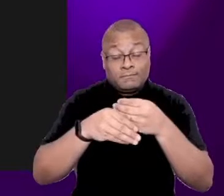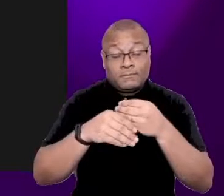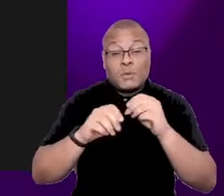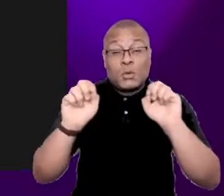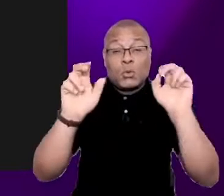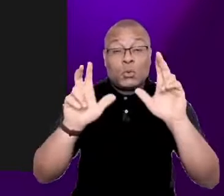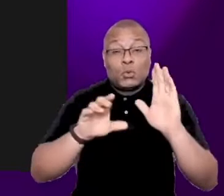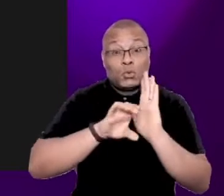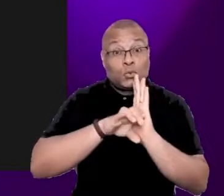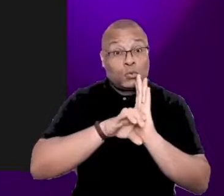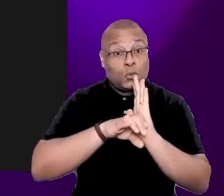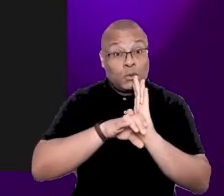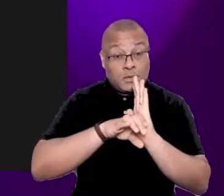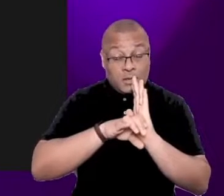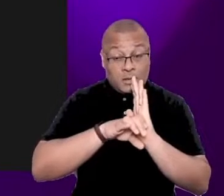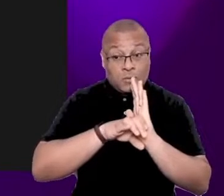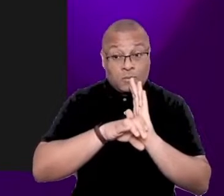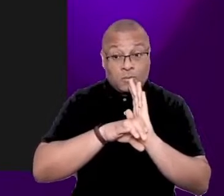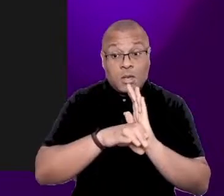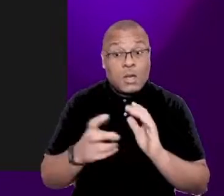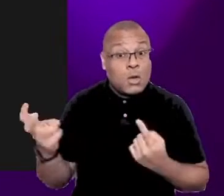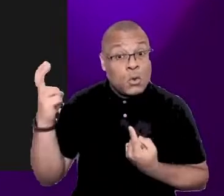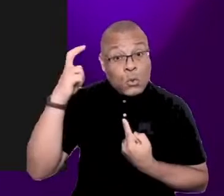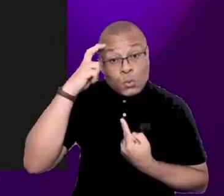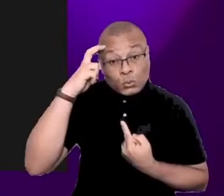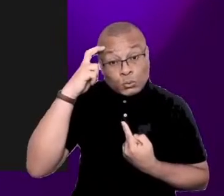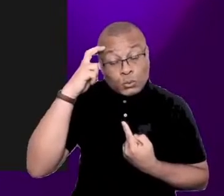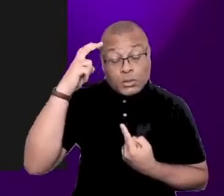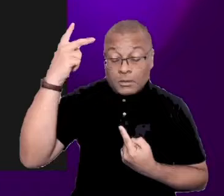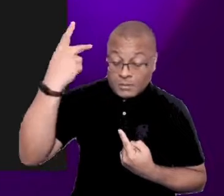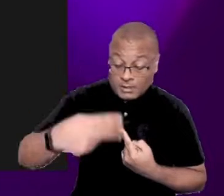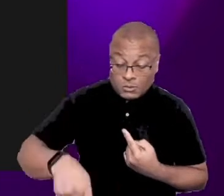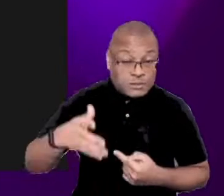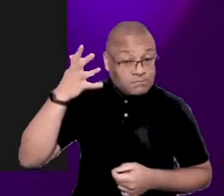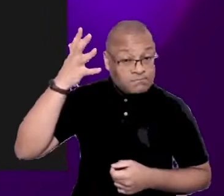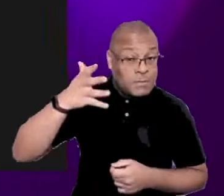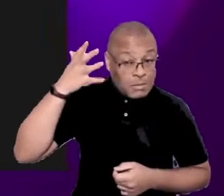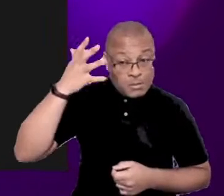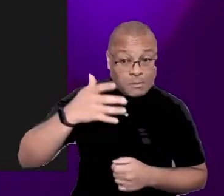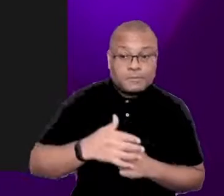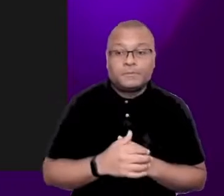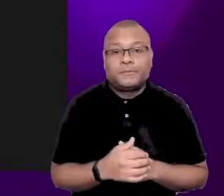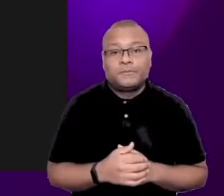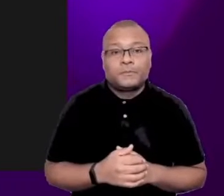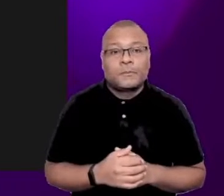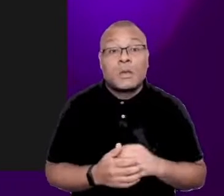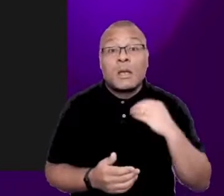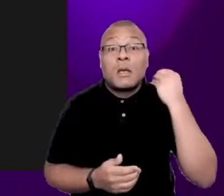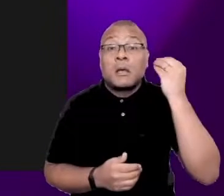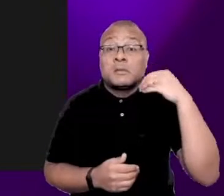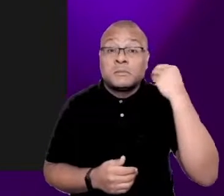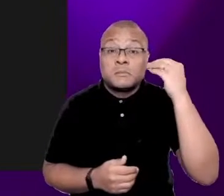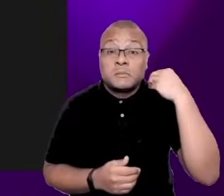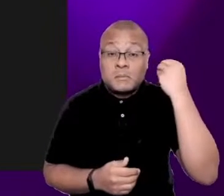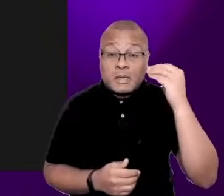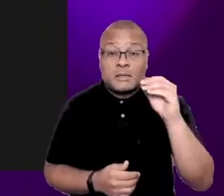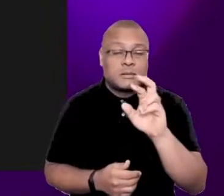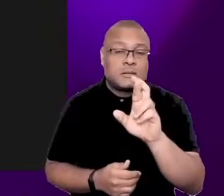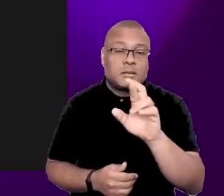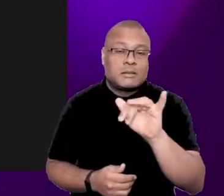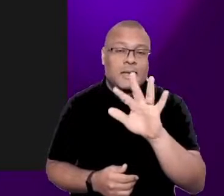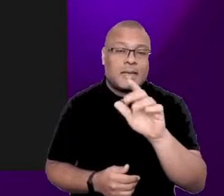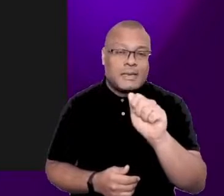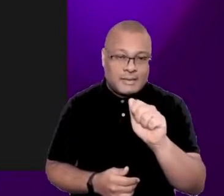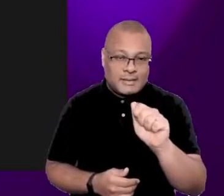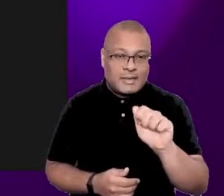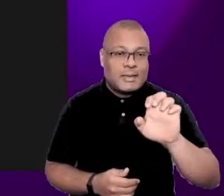tantos conceitos, tanta cultura para nós aqui na sua fala. Toda a experiência da Rita Grotto,